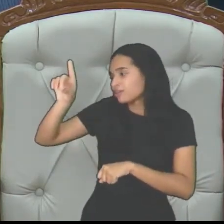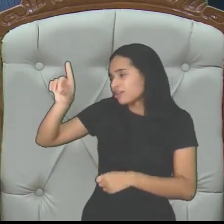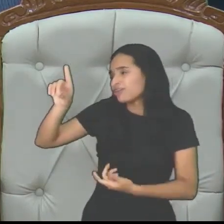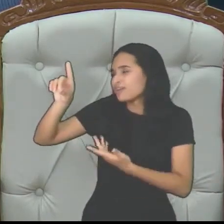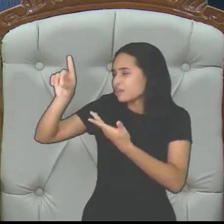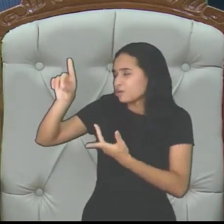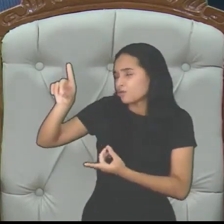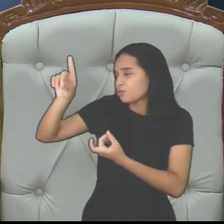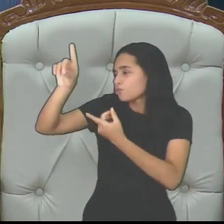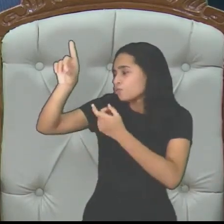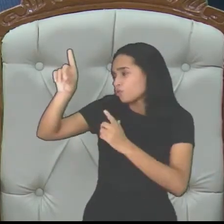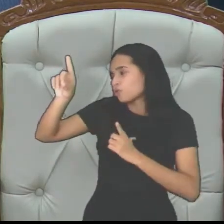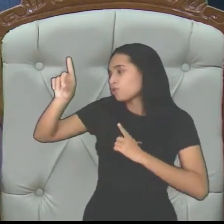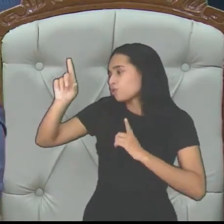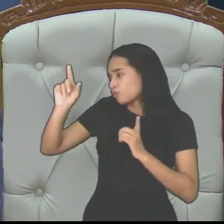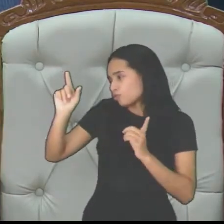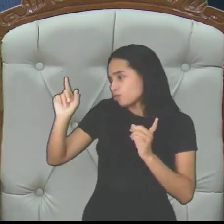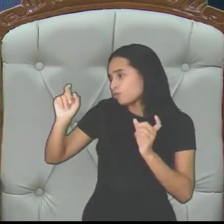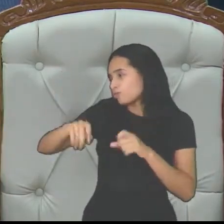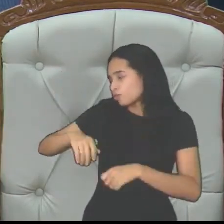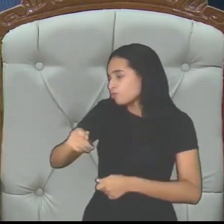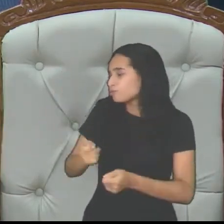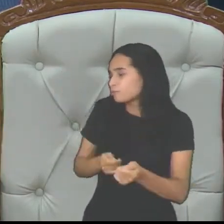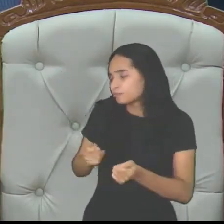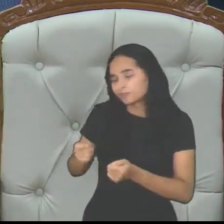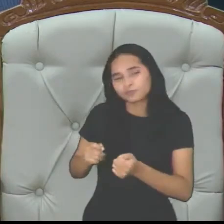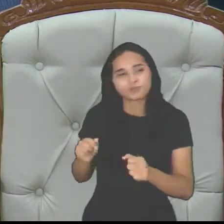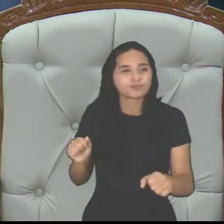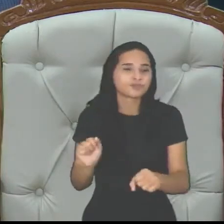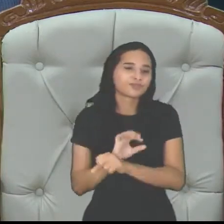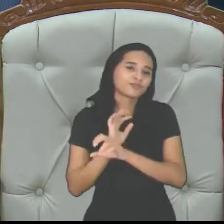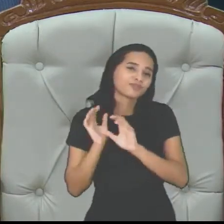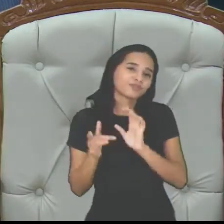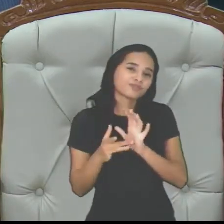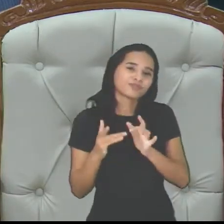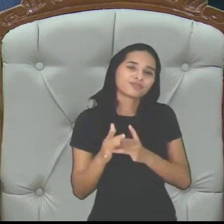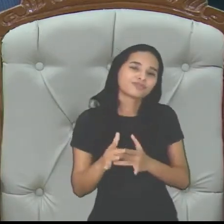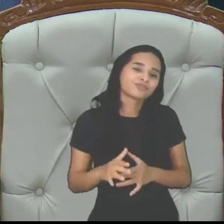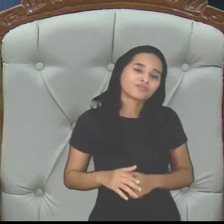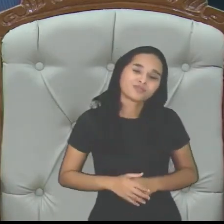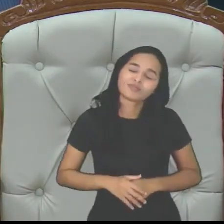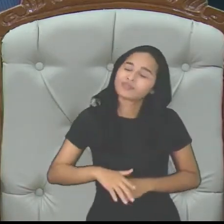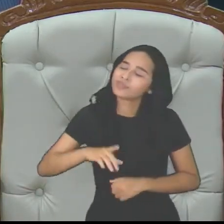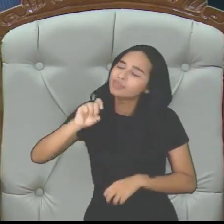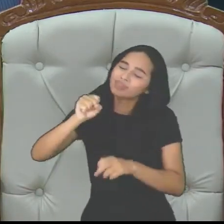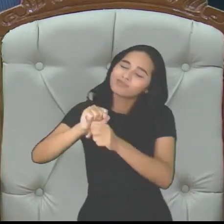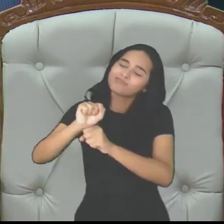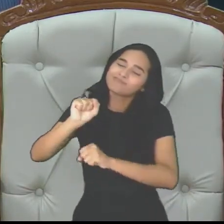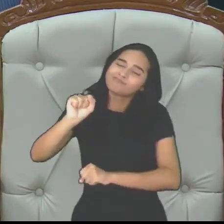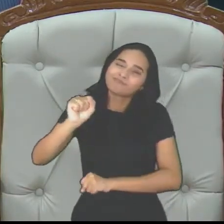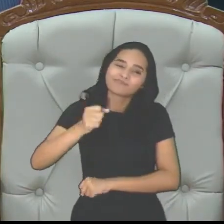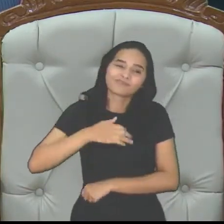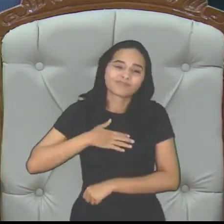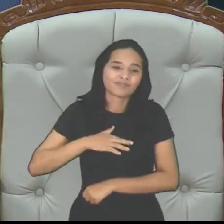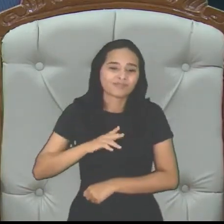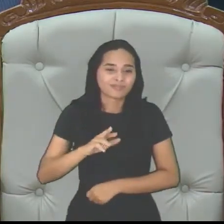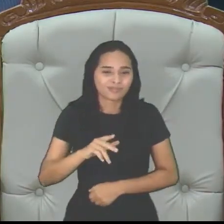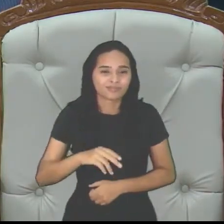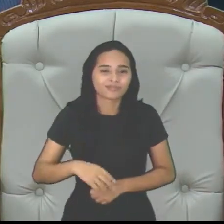tem um controle. Glórias a Jesus. Que Jesus, que Deus grande, irmãos.